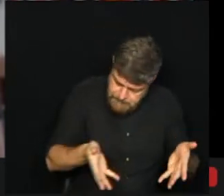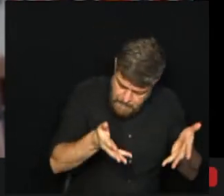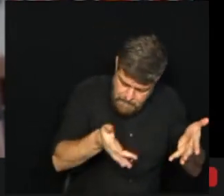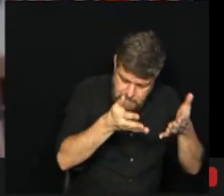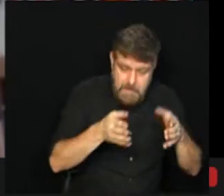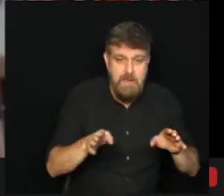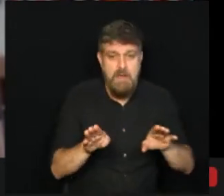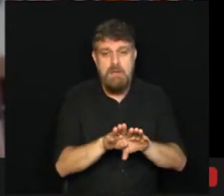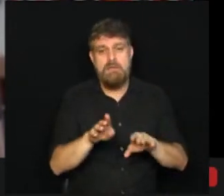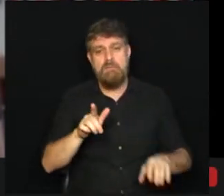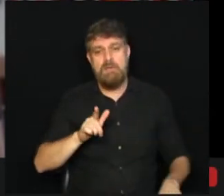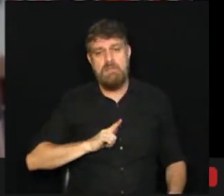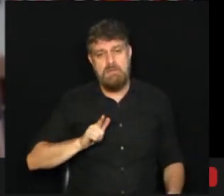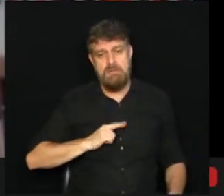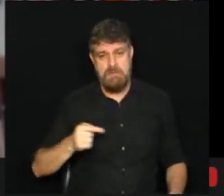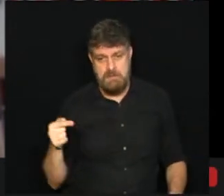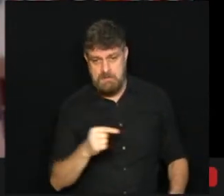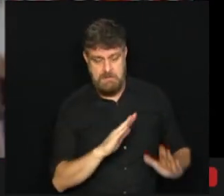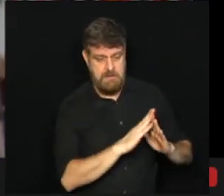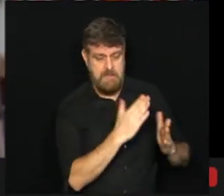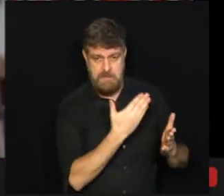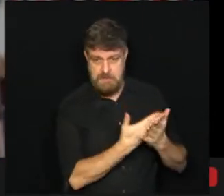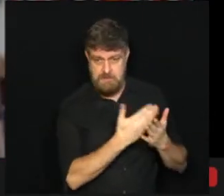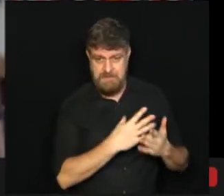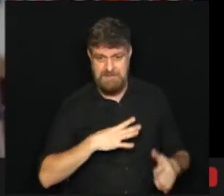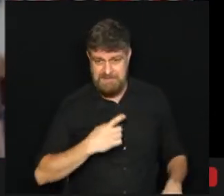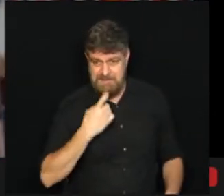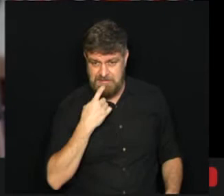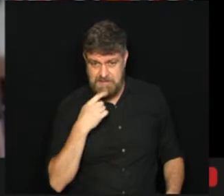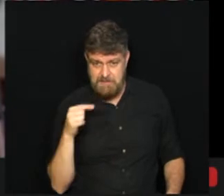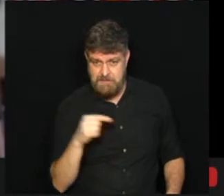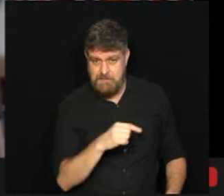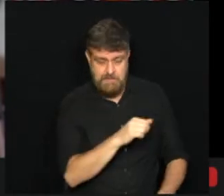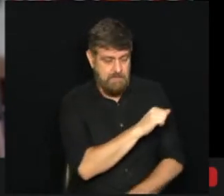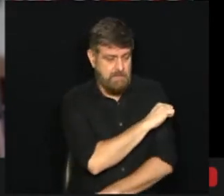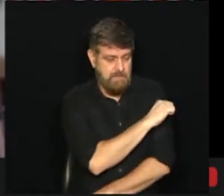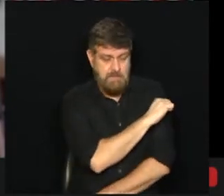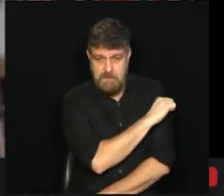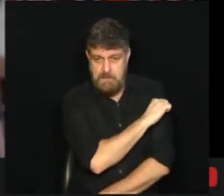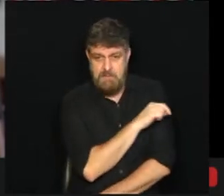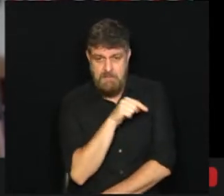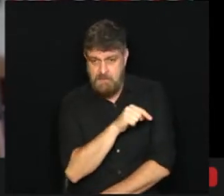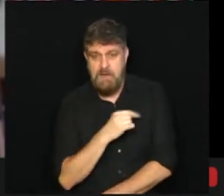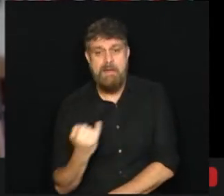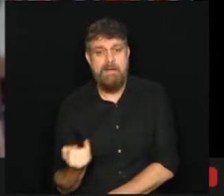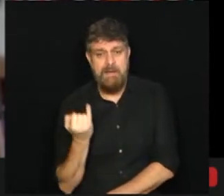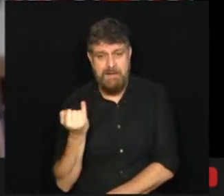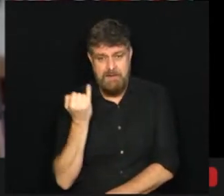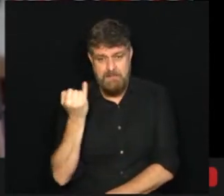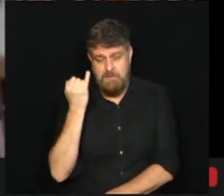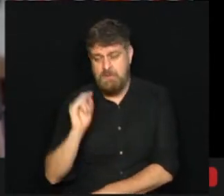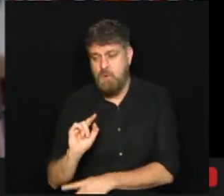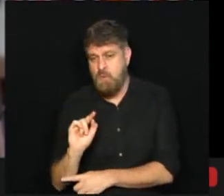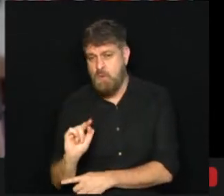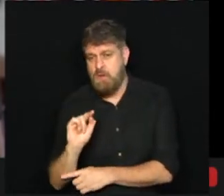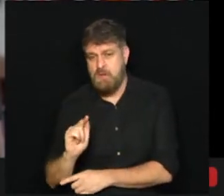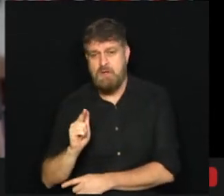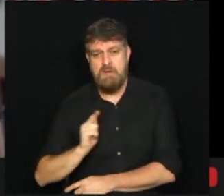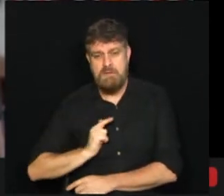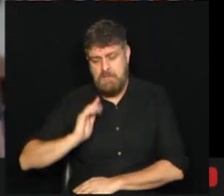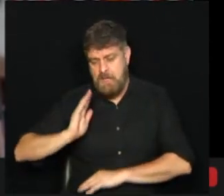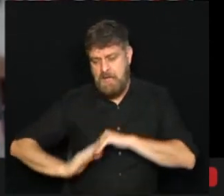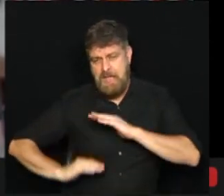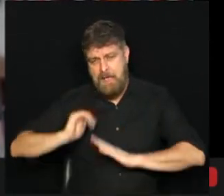inclusive, tomar, desse caso que veio à tona, no caso, né, do Aníbal de Freitas, eu acho importante que seja, então, tomado todas